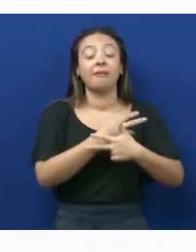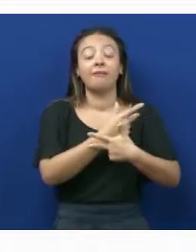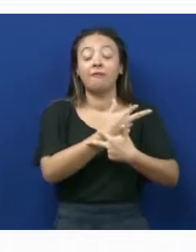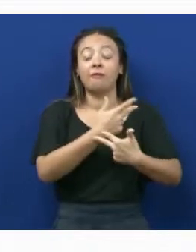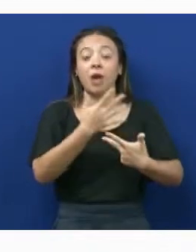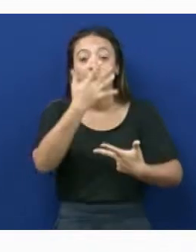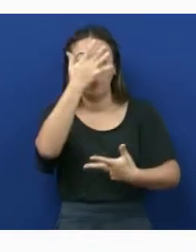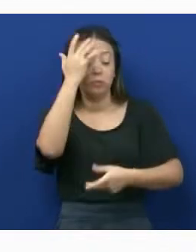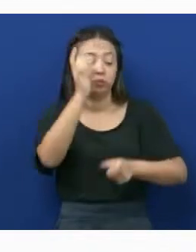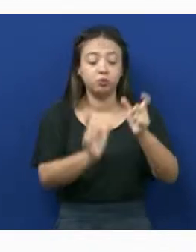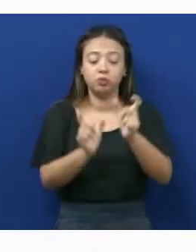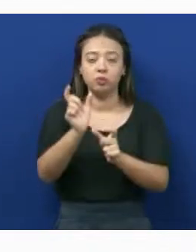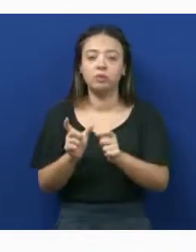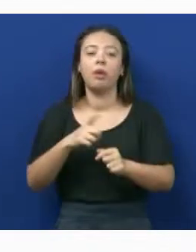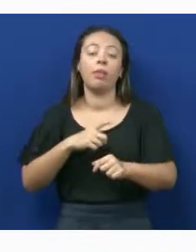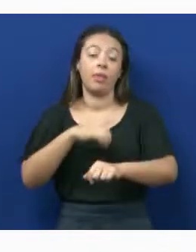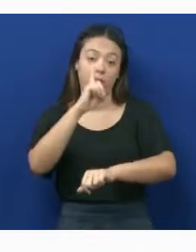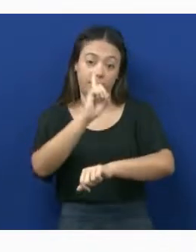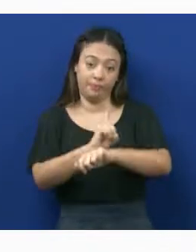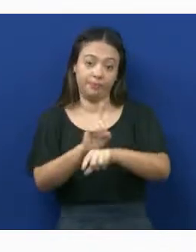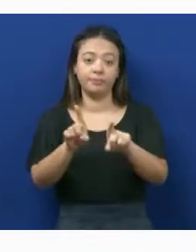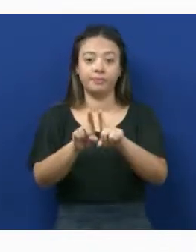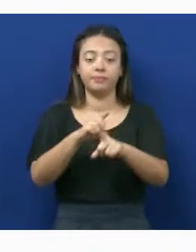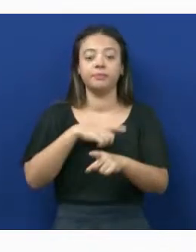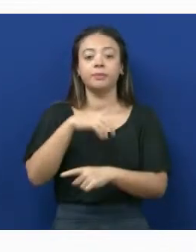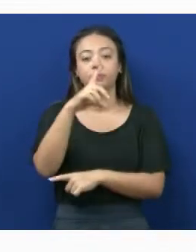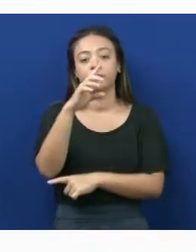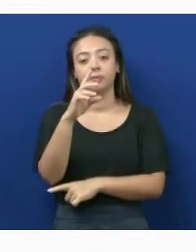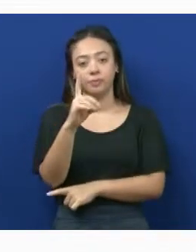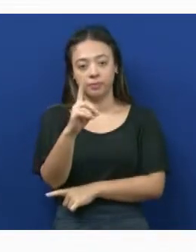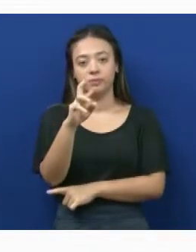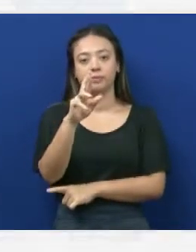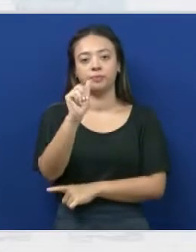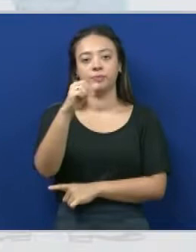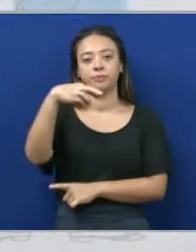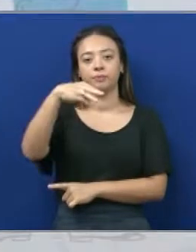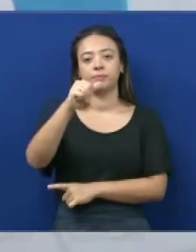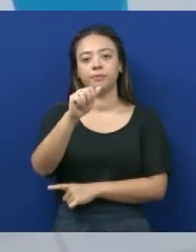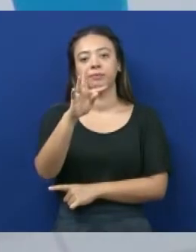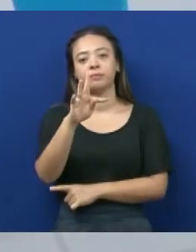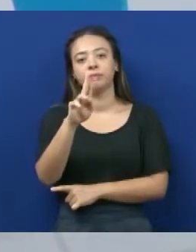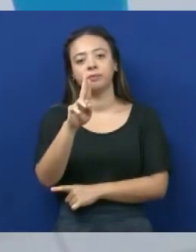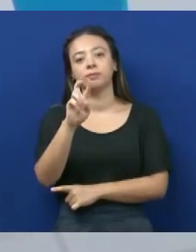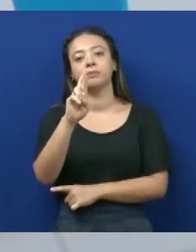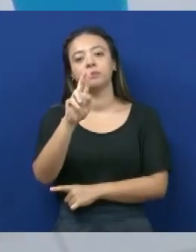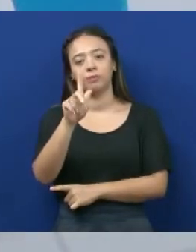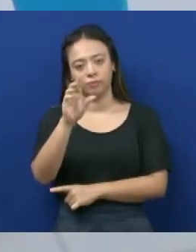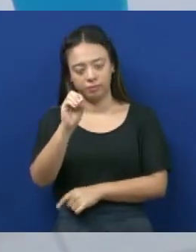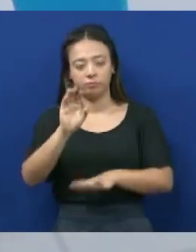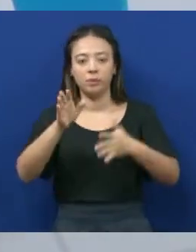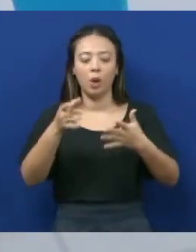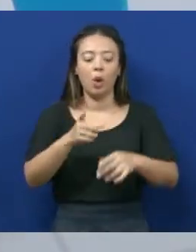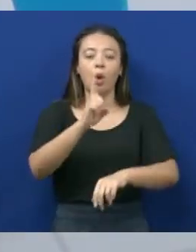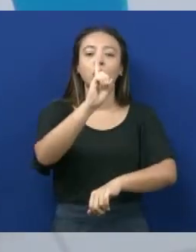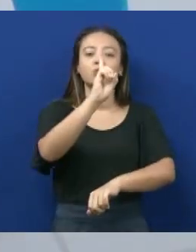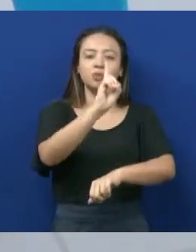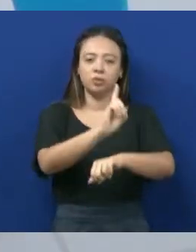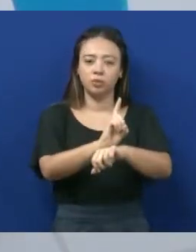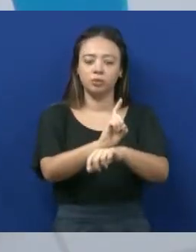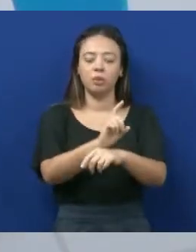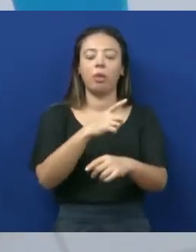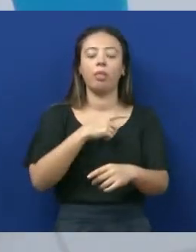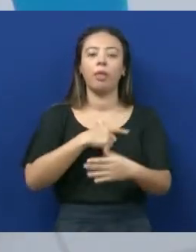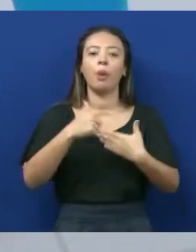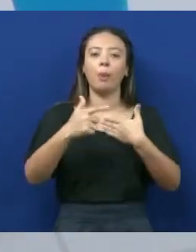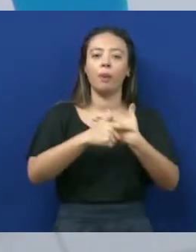temos quem? O diretor e o dramaturgo. Qual é o papel do diretor? O que o diretor faz? Por que